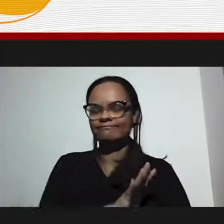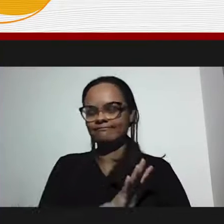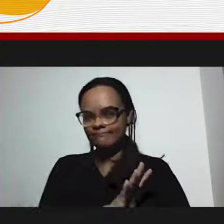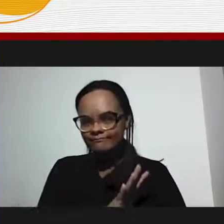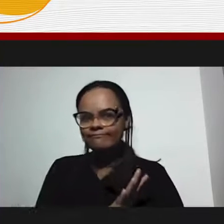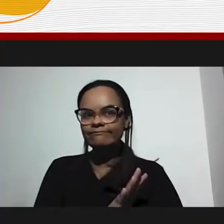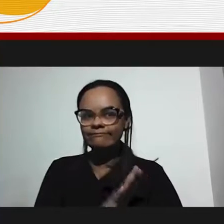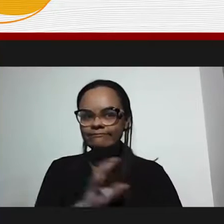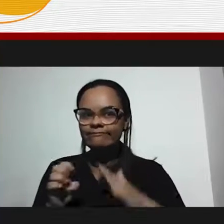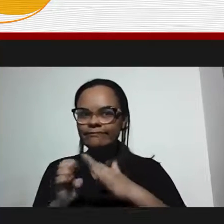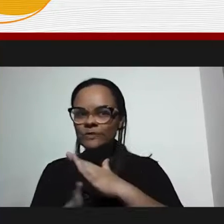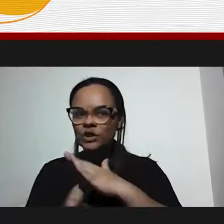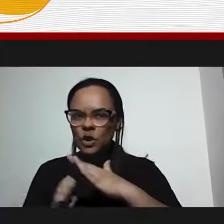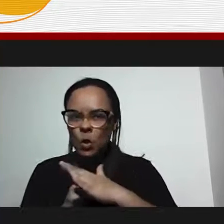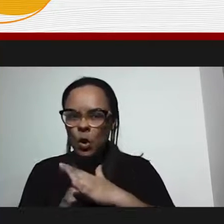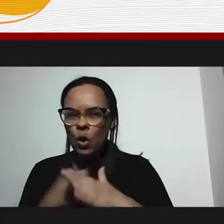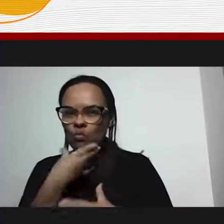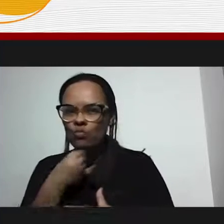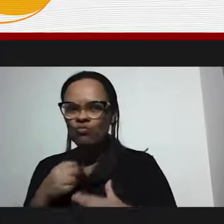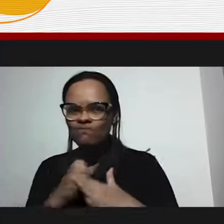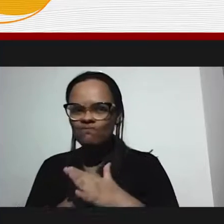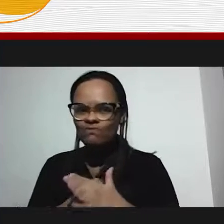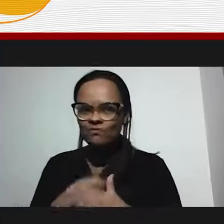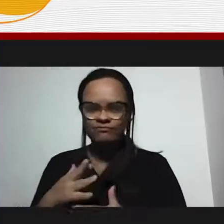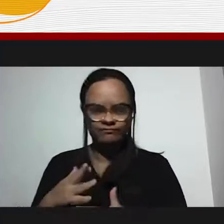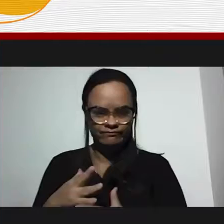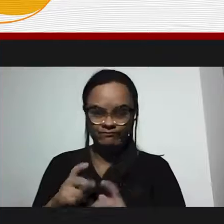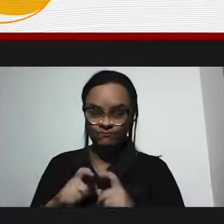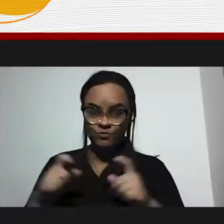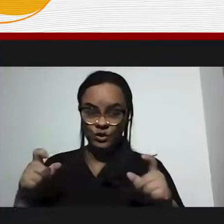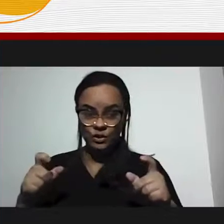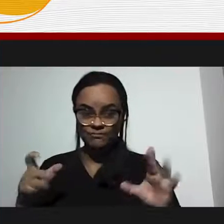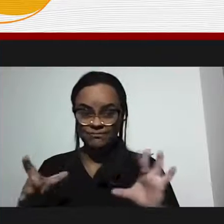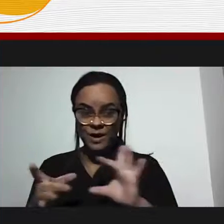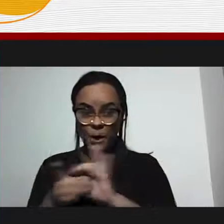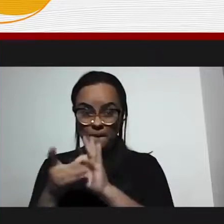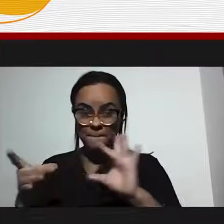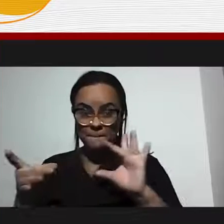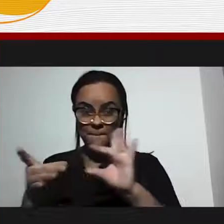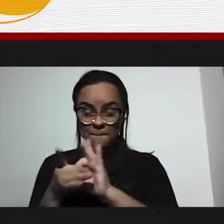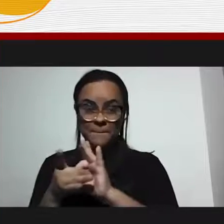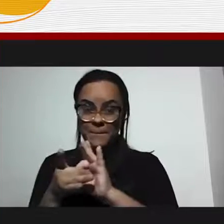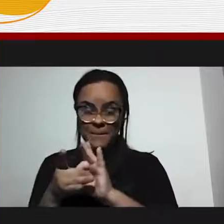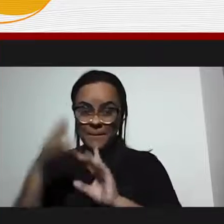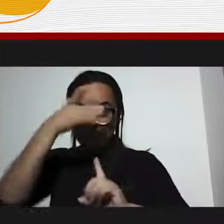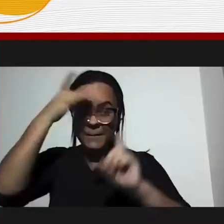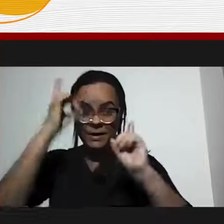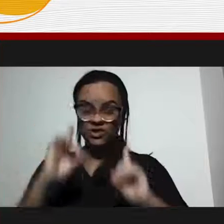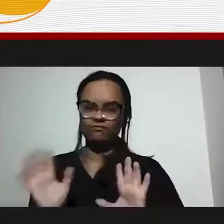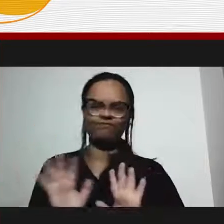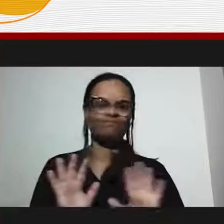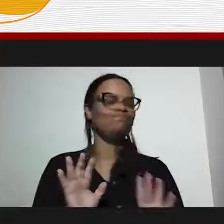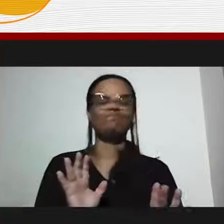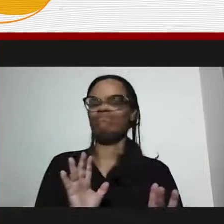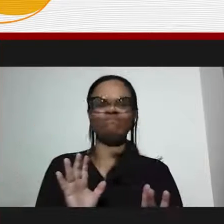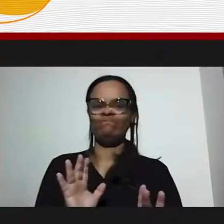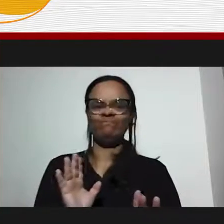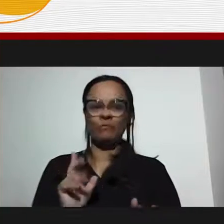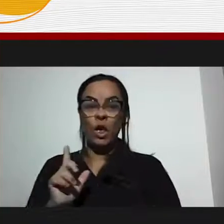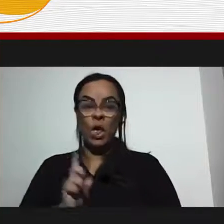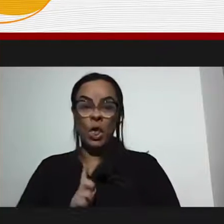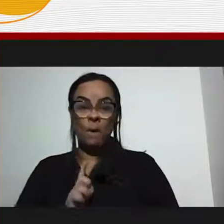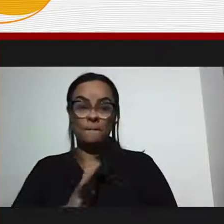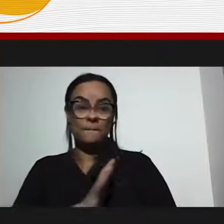o empresário e a maioria deles não queria associar a sua marca à pessoa com deficiência, porque talvez